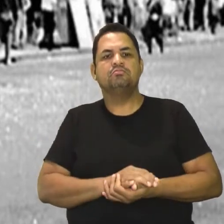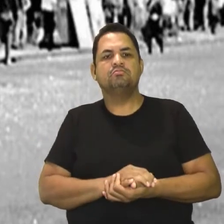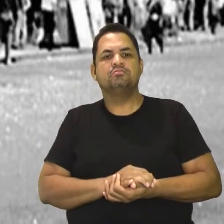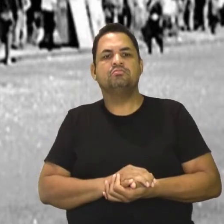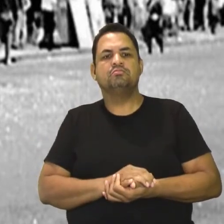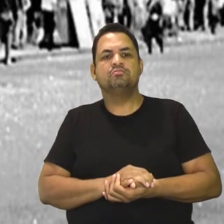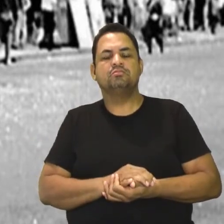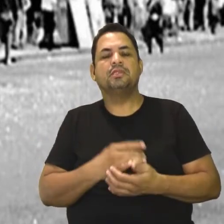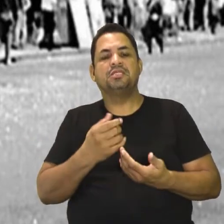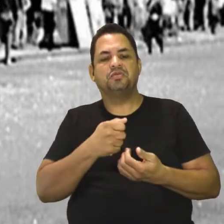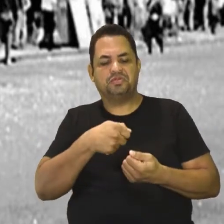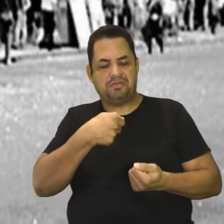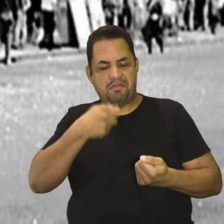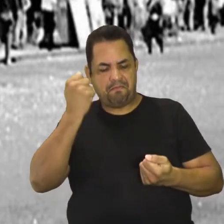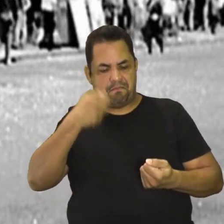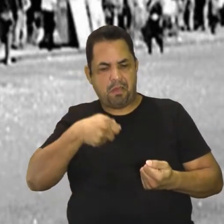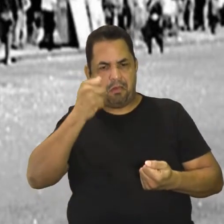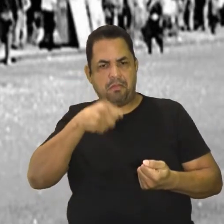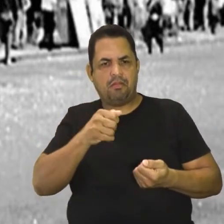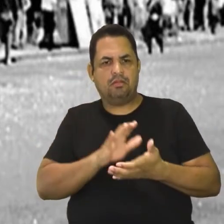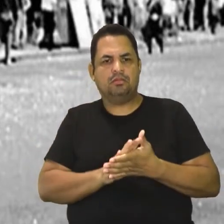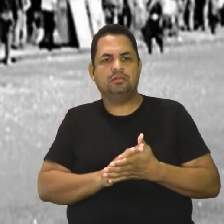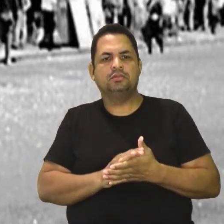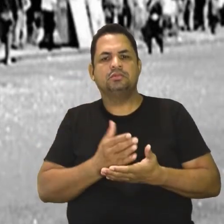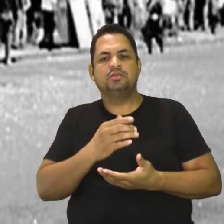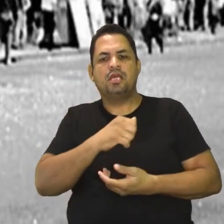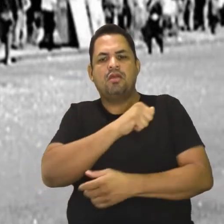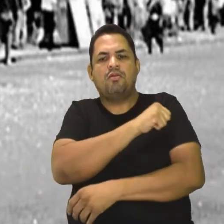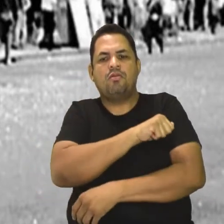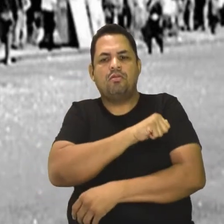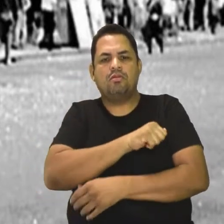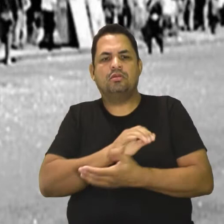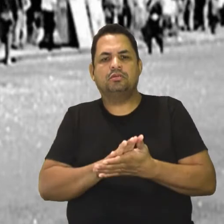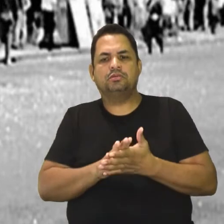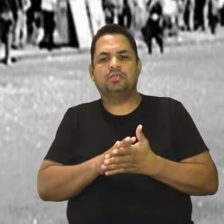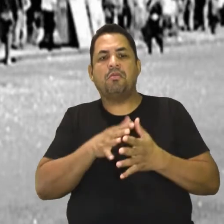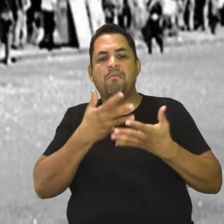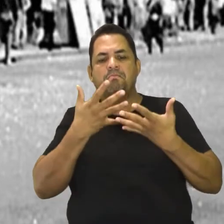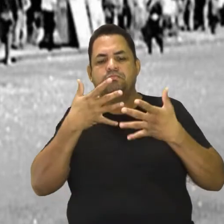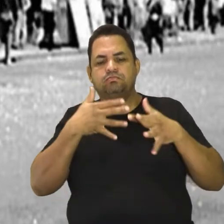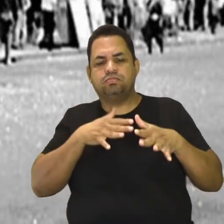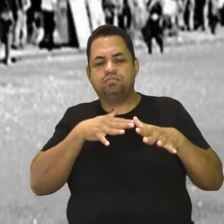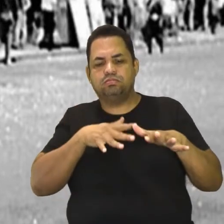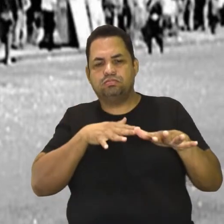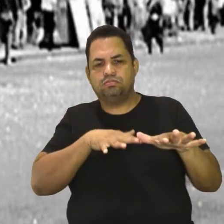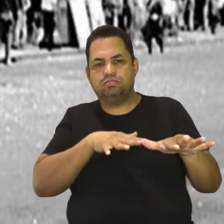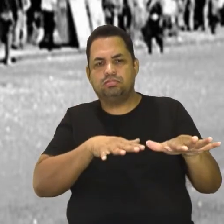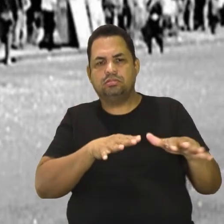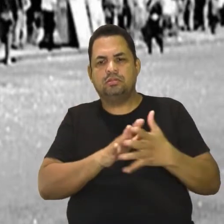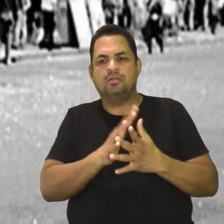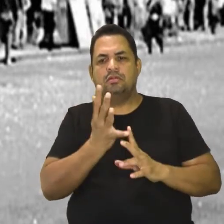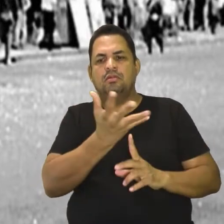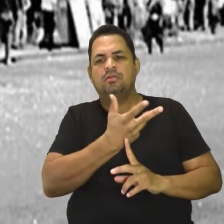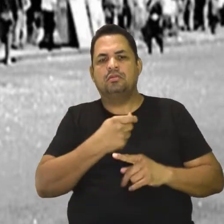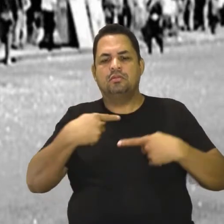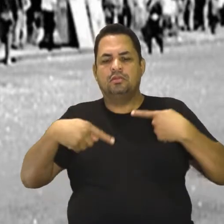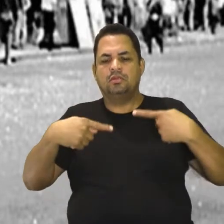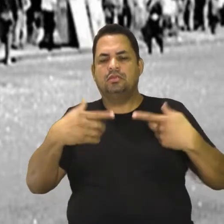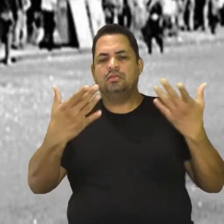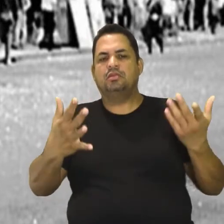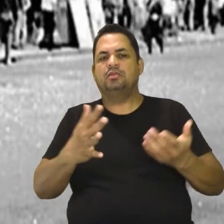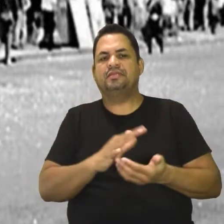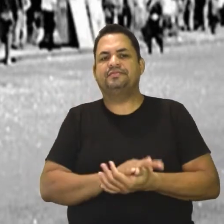ser utilizado. E no Rio Centro nós temos uma manifestação, que era manifestação artística, política e